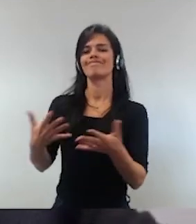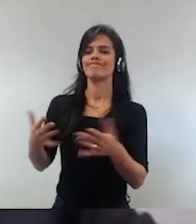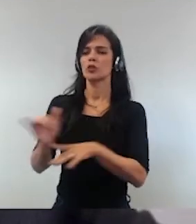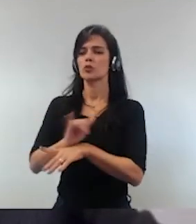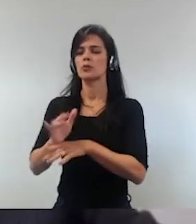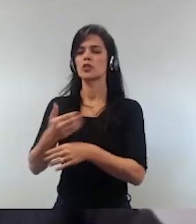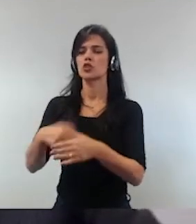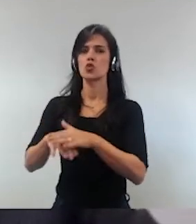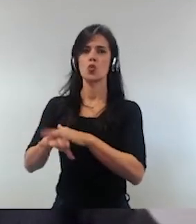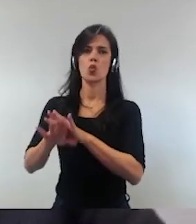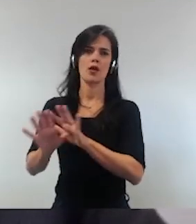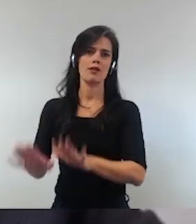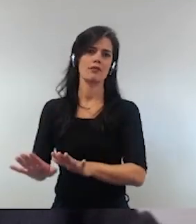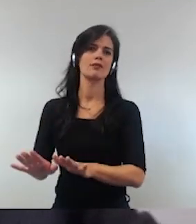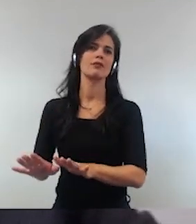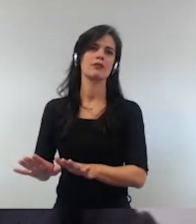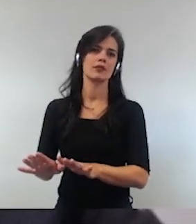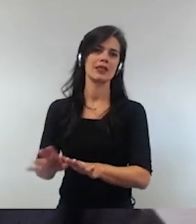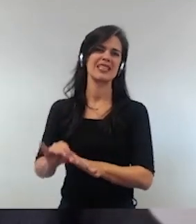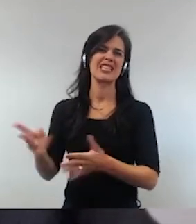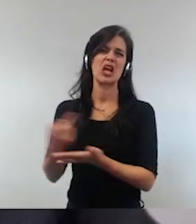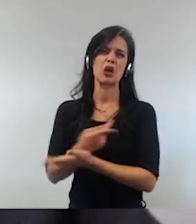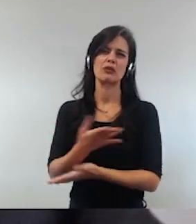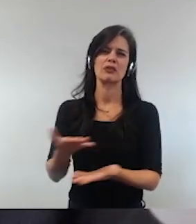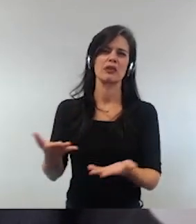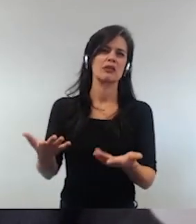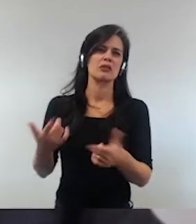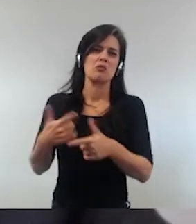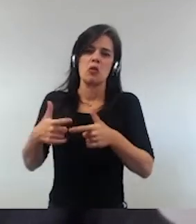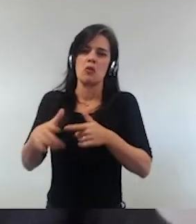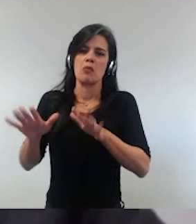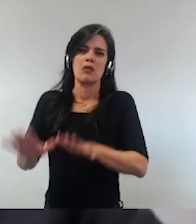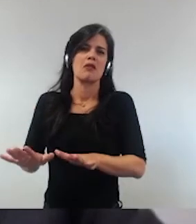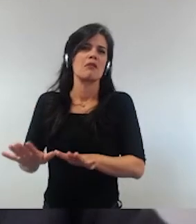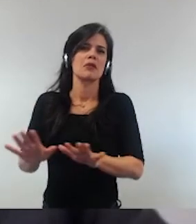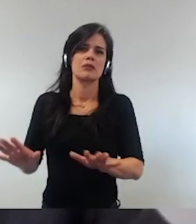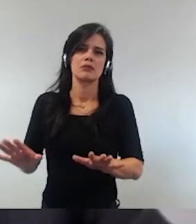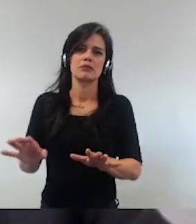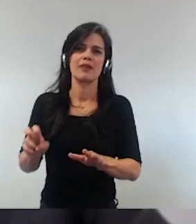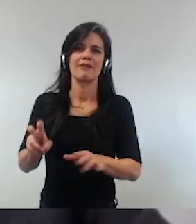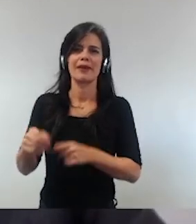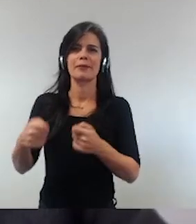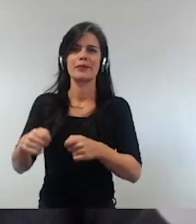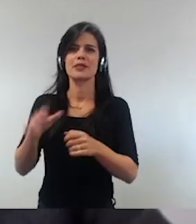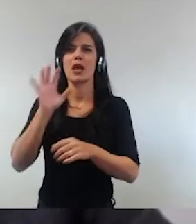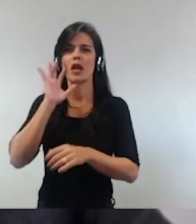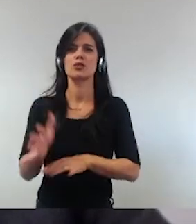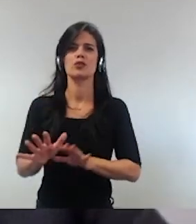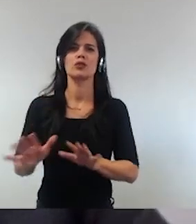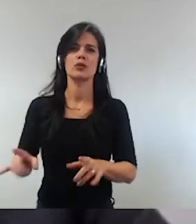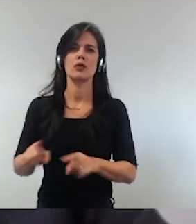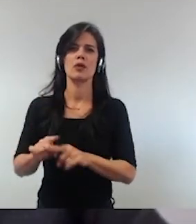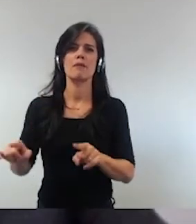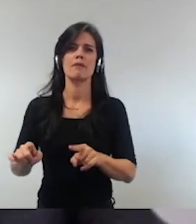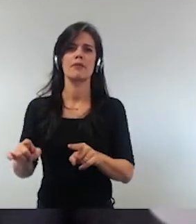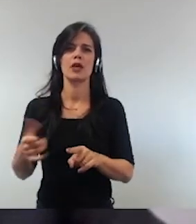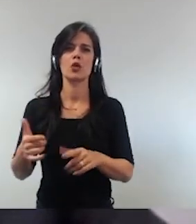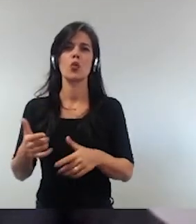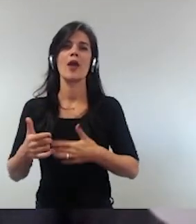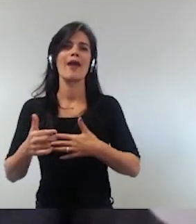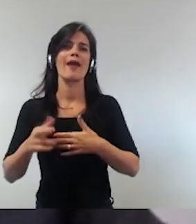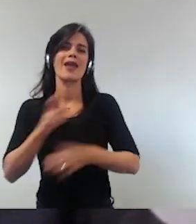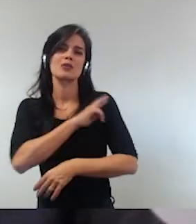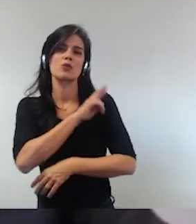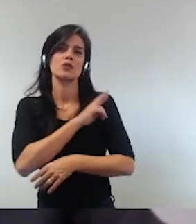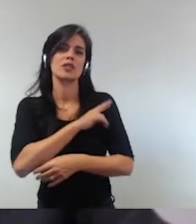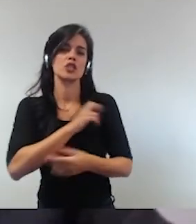errado e faz uma operação muito ruim, aí ele vai responder por isso. Mas, basicamente, ele não responde pela compra e venda de energia, está na parcela A,